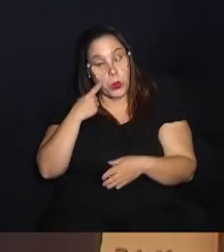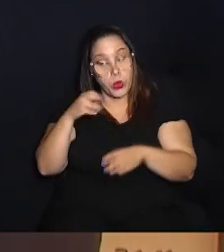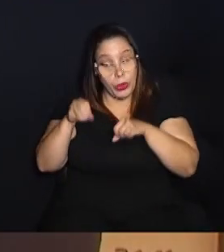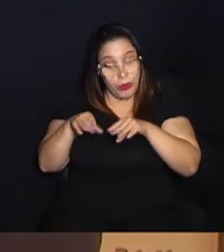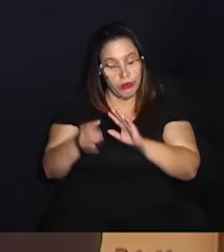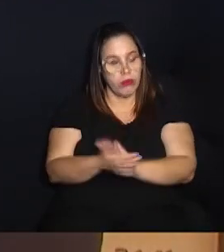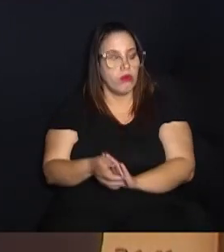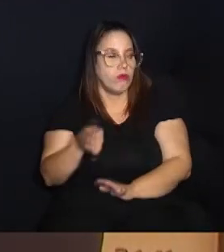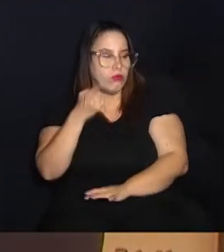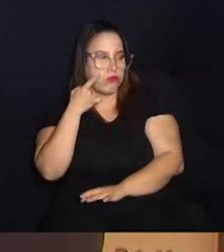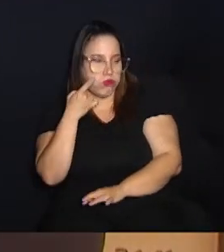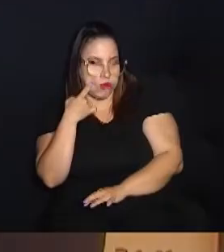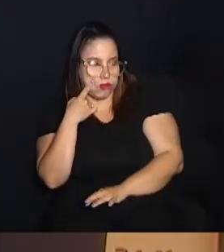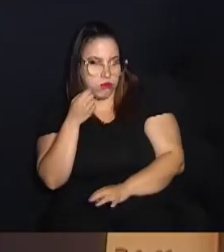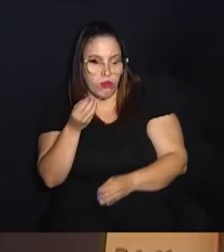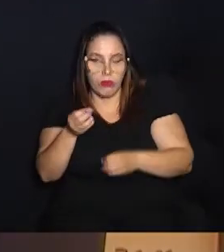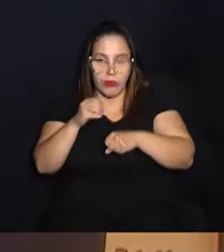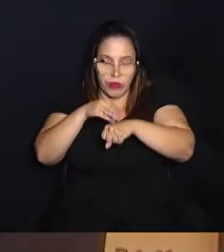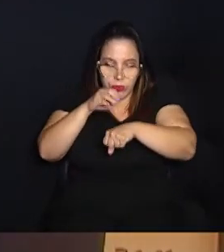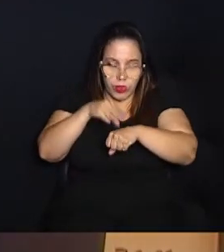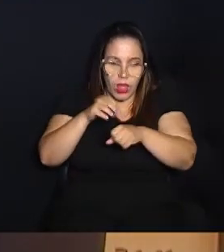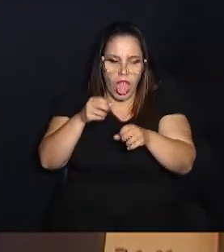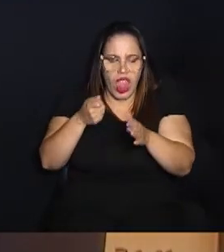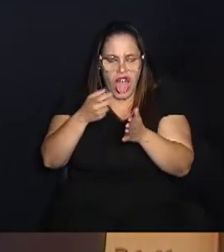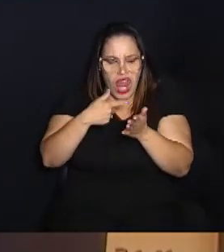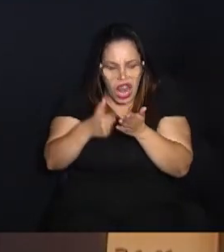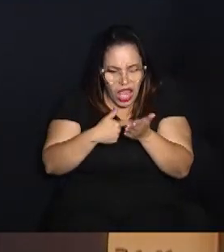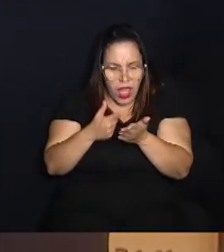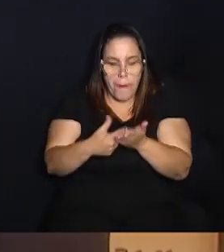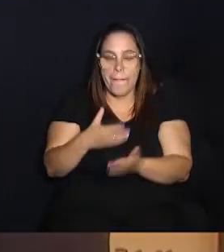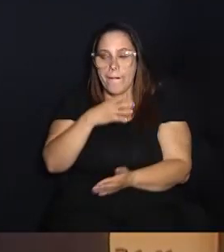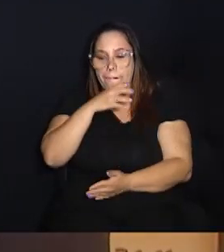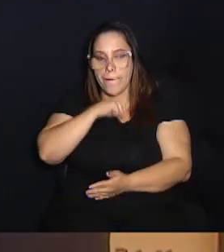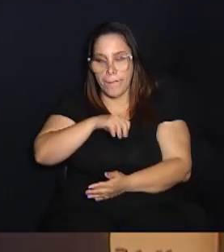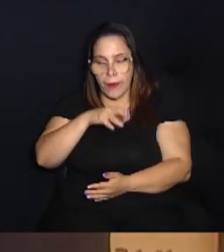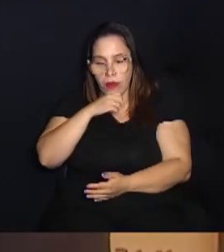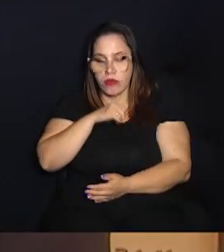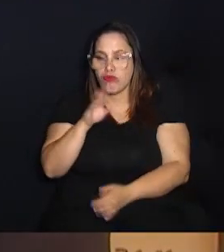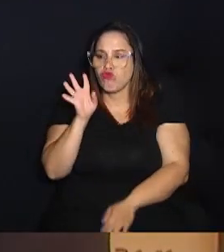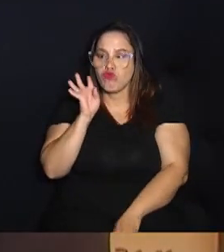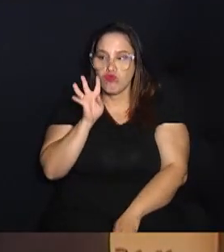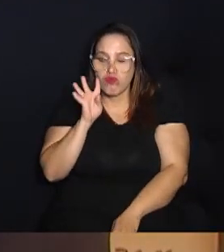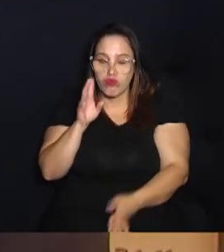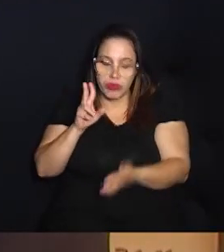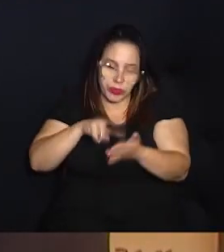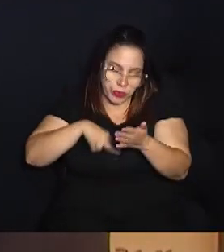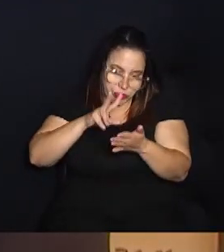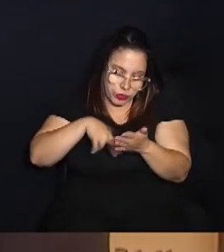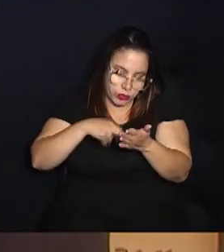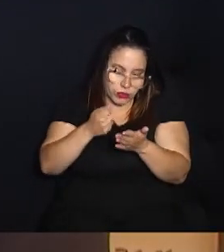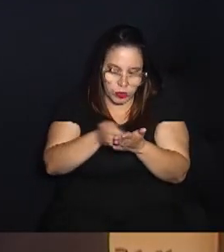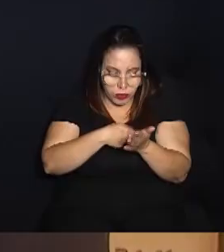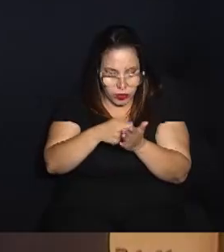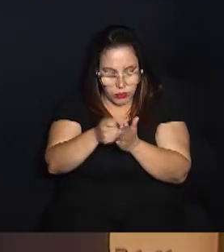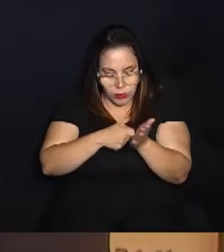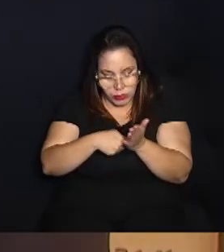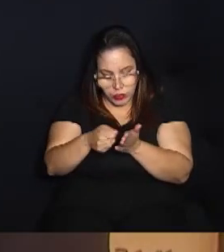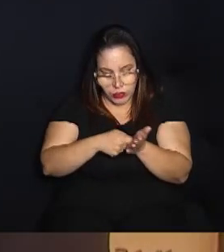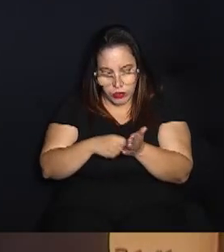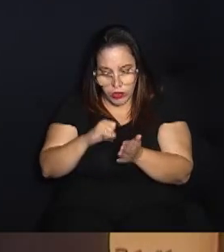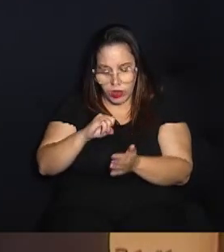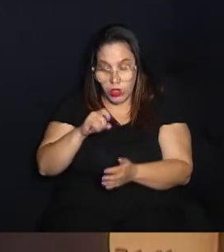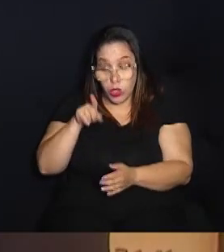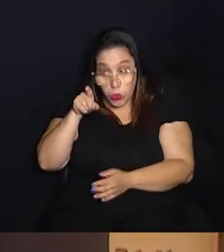Educação? Olha, eu sugiro que leiam Paulo Freire. É interessante nós lermos artigos escritos